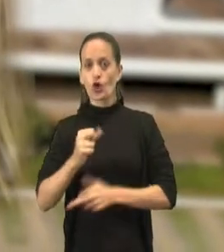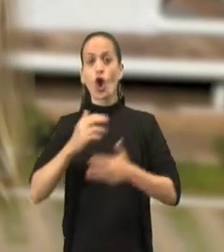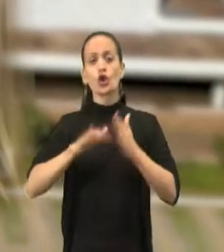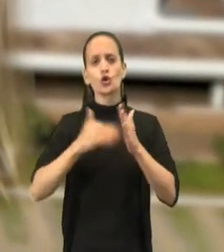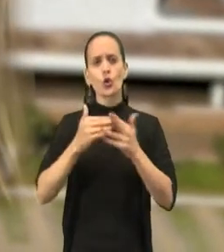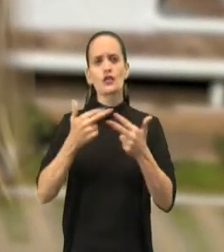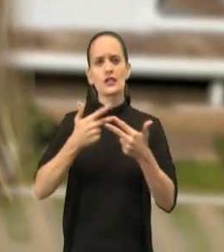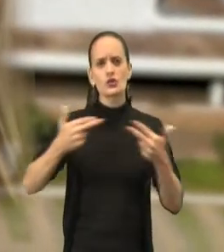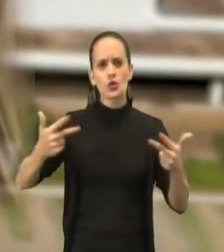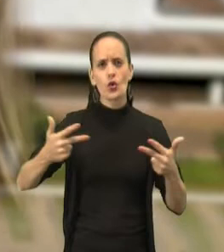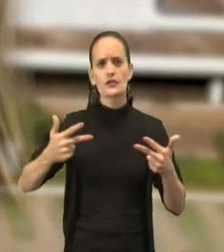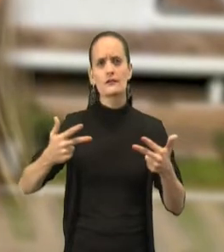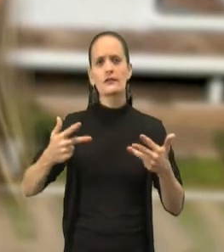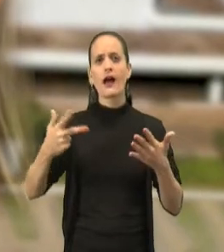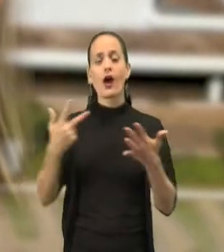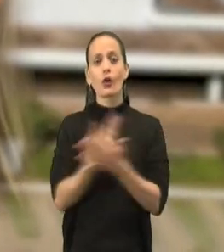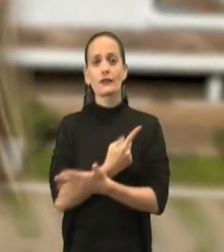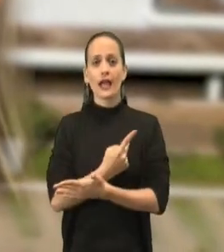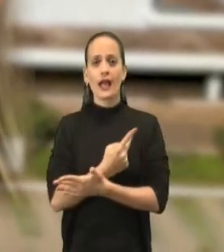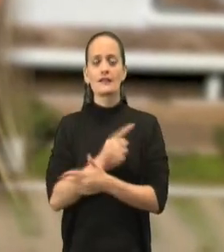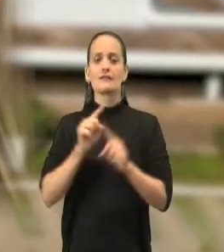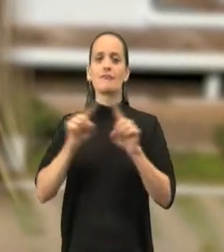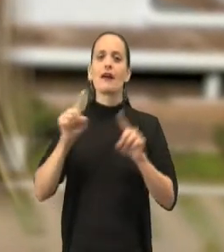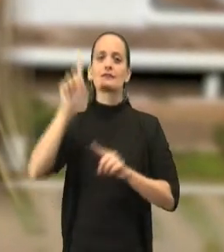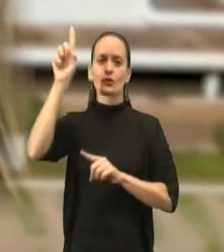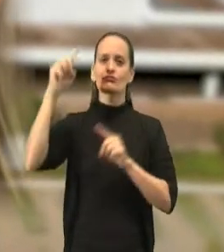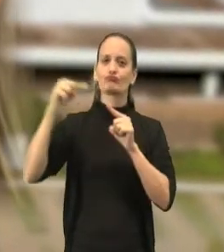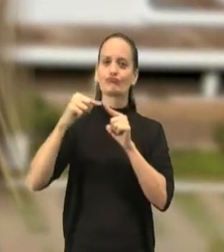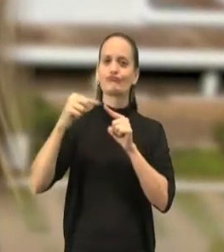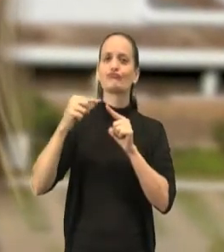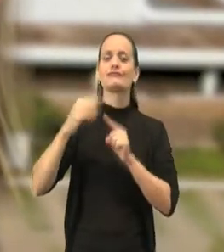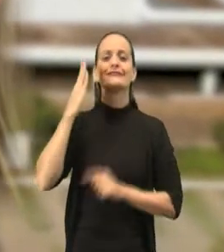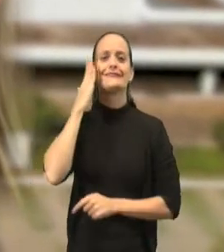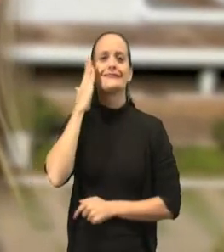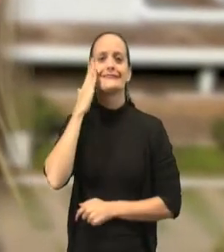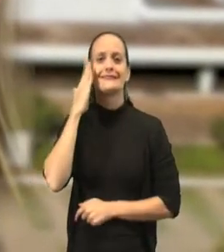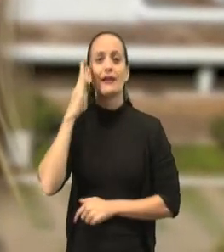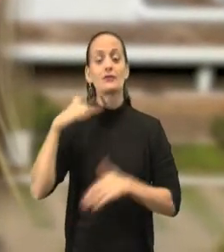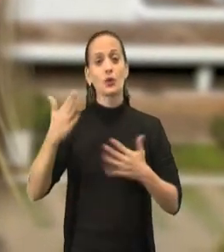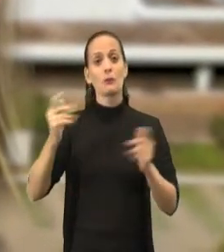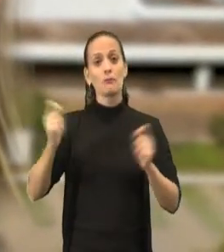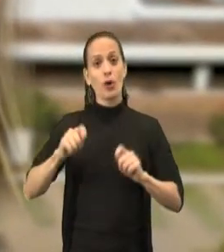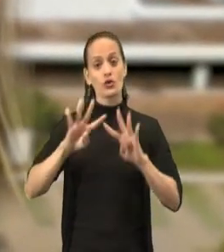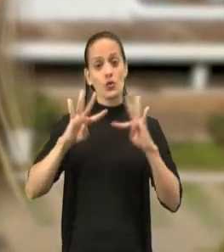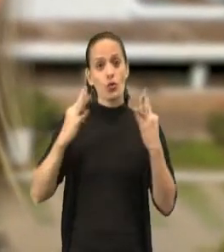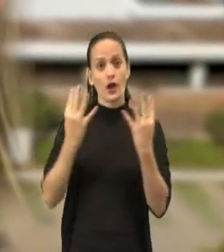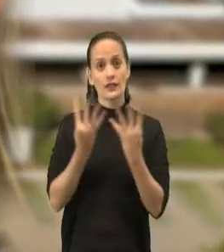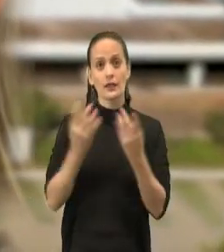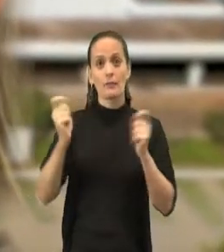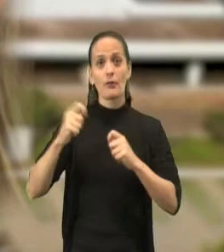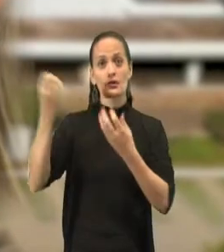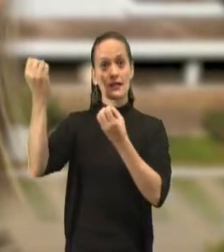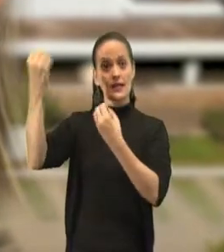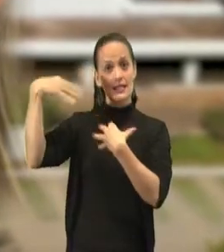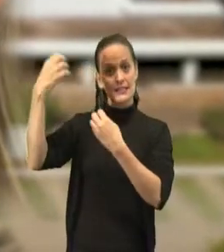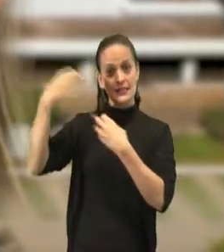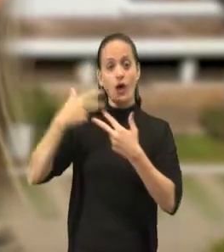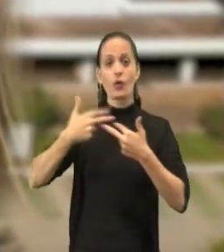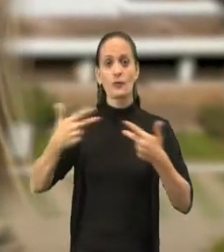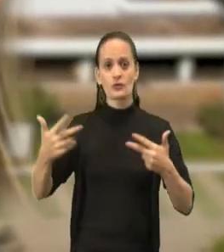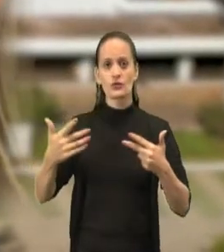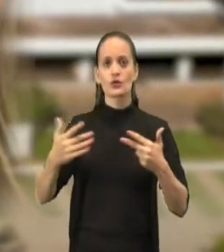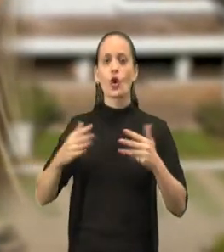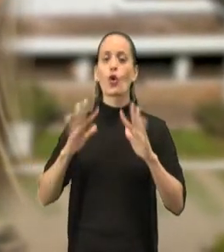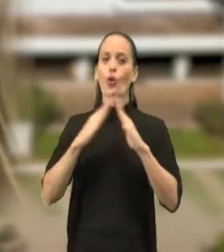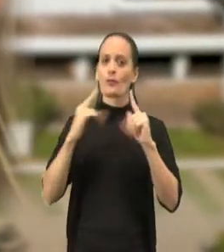bem daqueles que amam a Deus. Então, o nosso desejo é que este período realmente venha nos abençoar e nos fazer crescer como igreja e